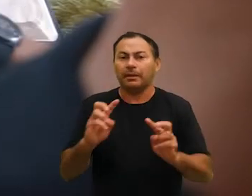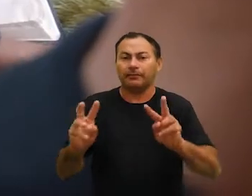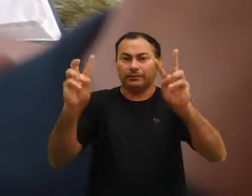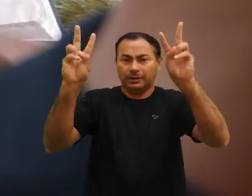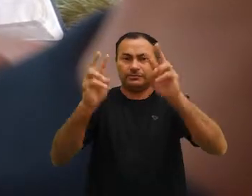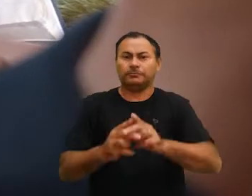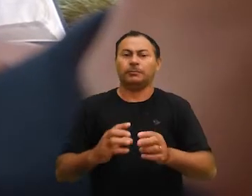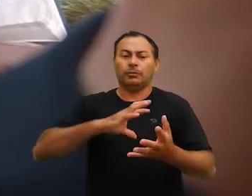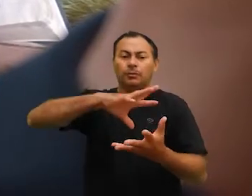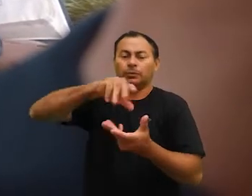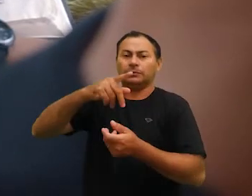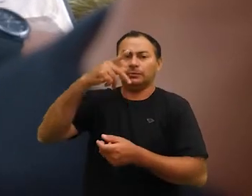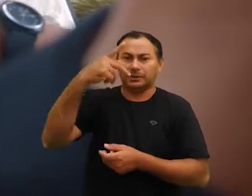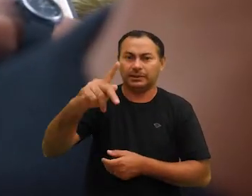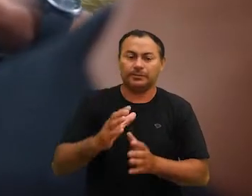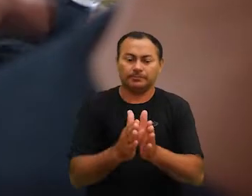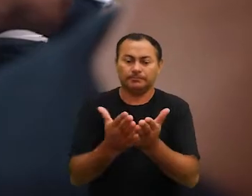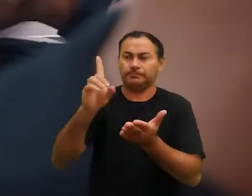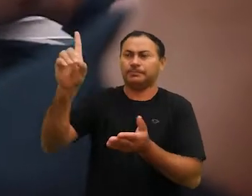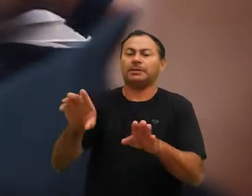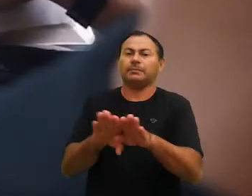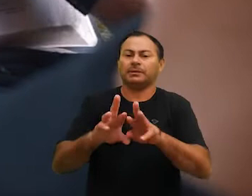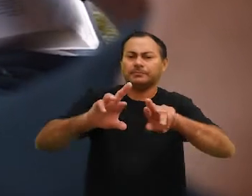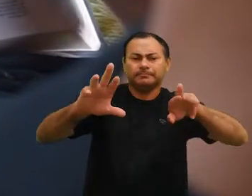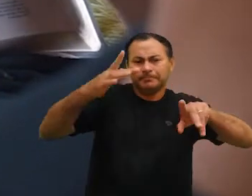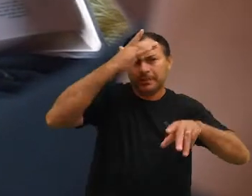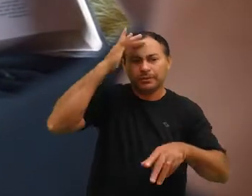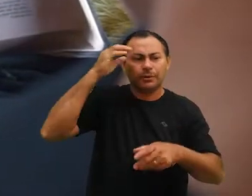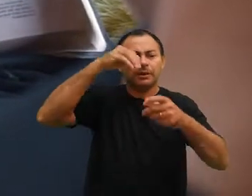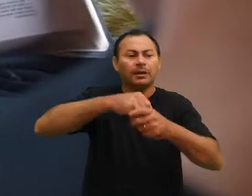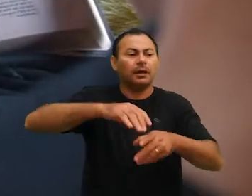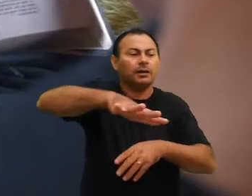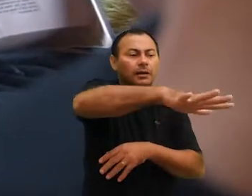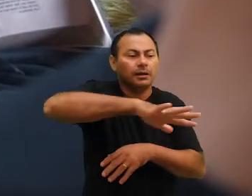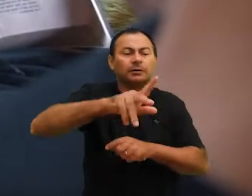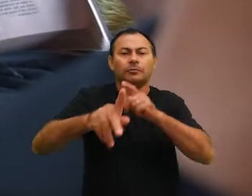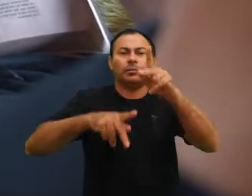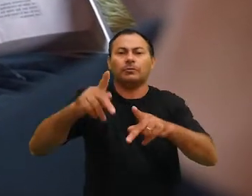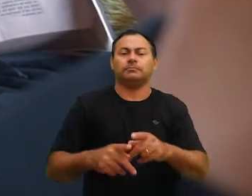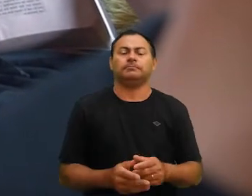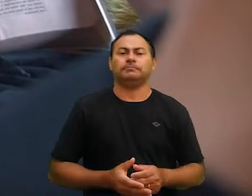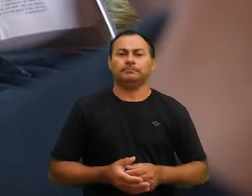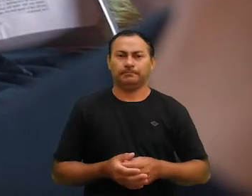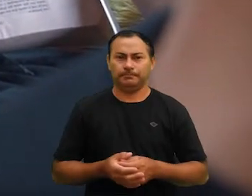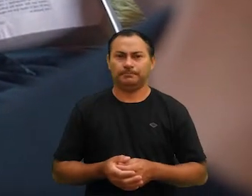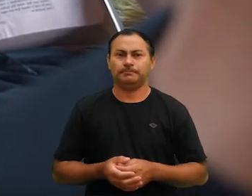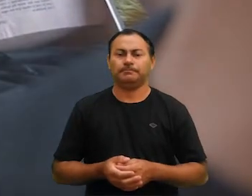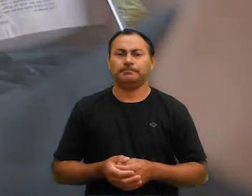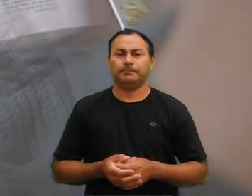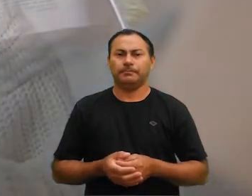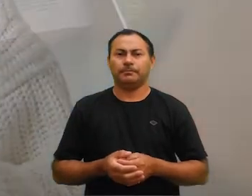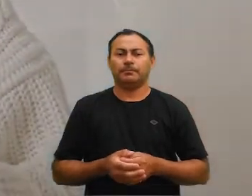de vocês, e depois com a palavra de Deus, e depois com diferentes pessoas lá do meio da multidão no sopé da